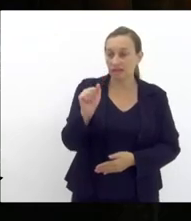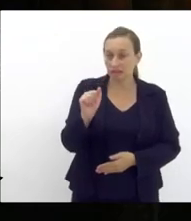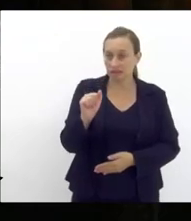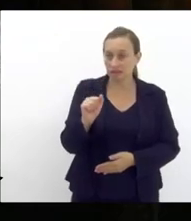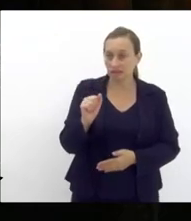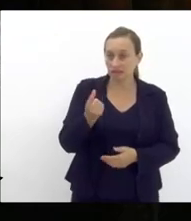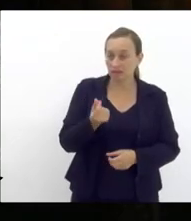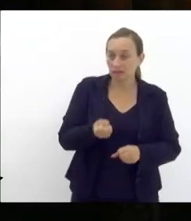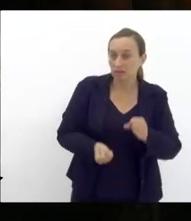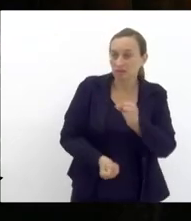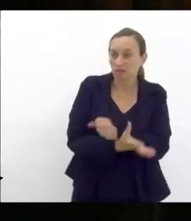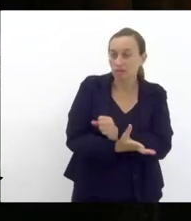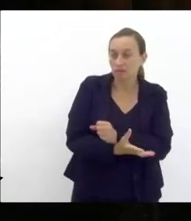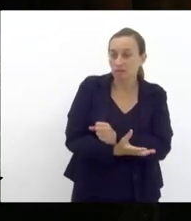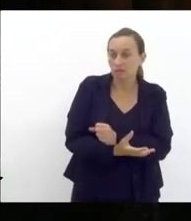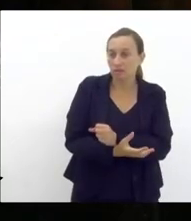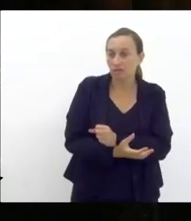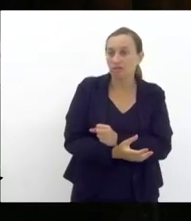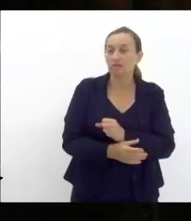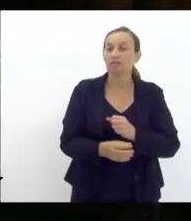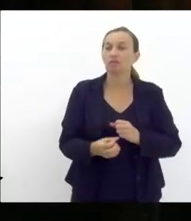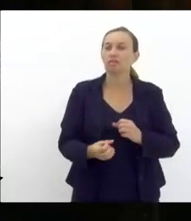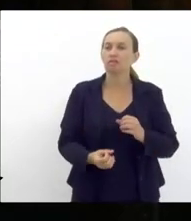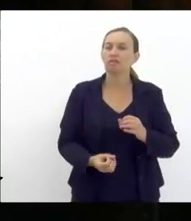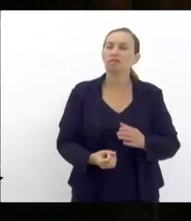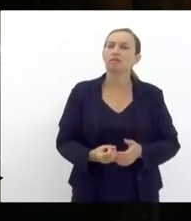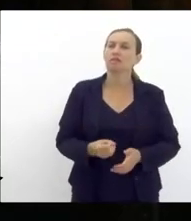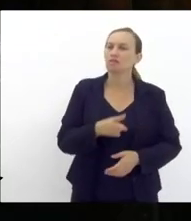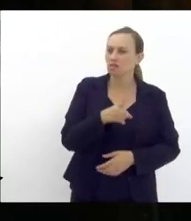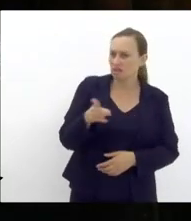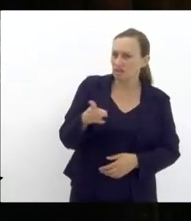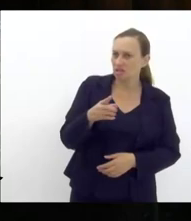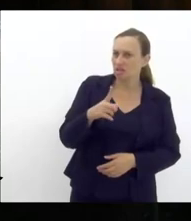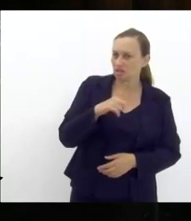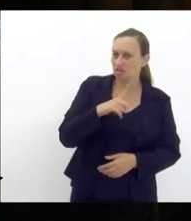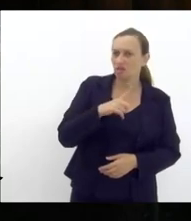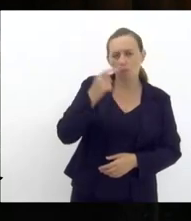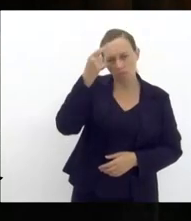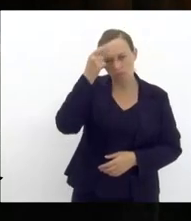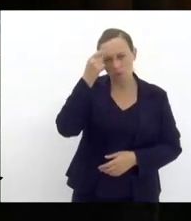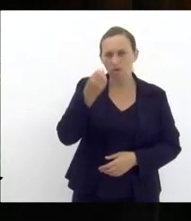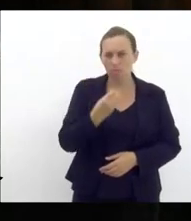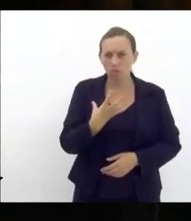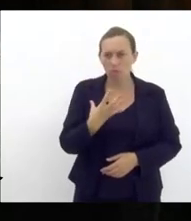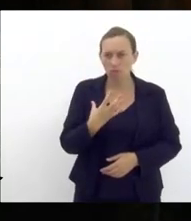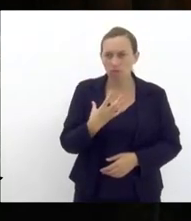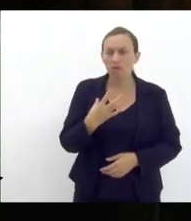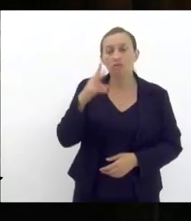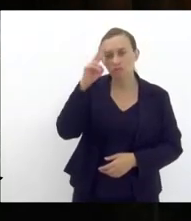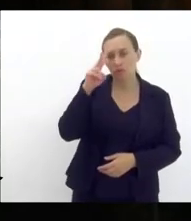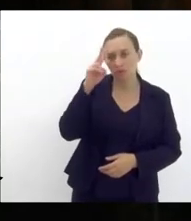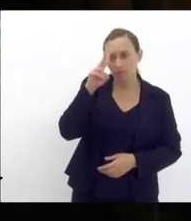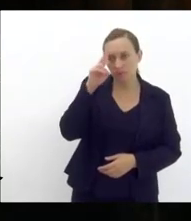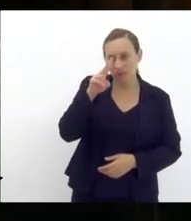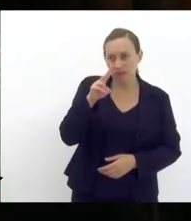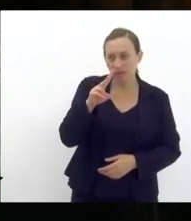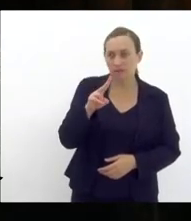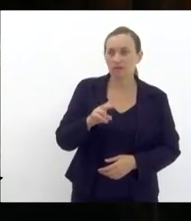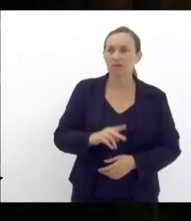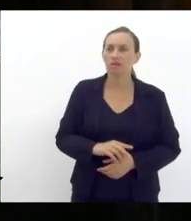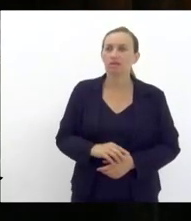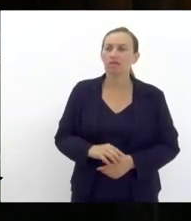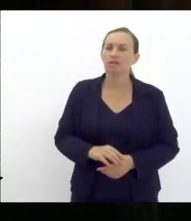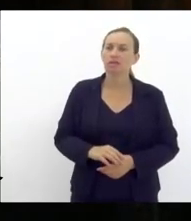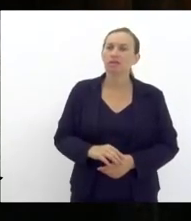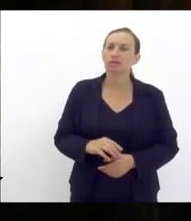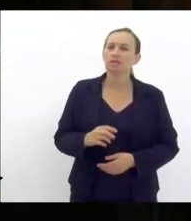esquema de corrupção da Fundação Leão 13 se vocês tiverem boa memória vão lembrar que os pedidos